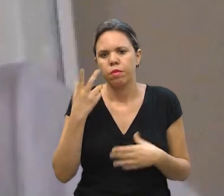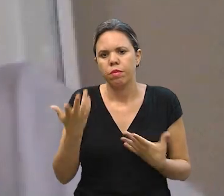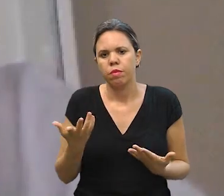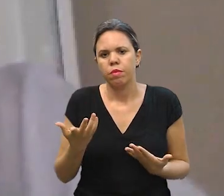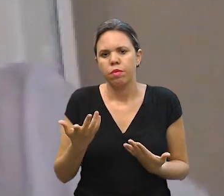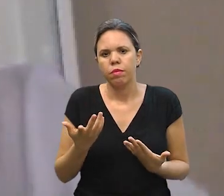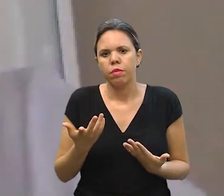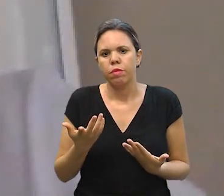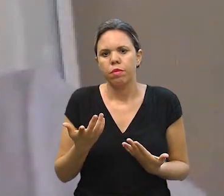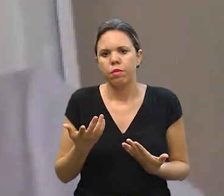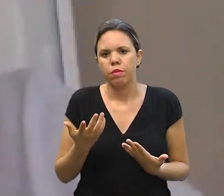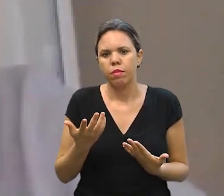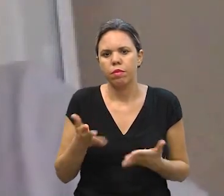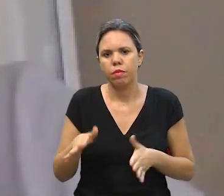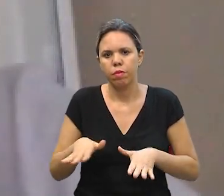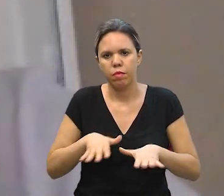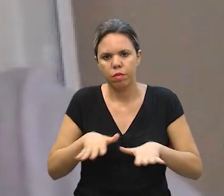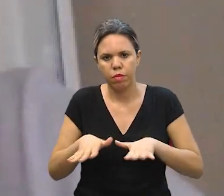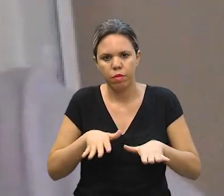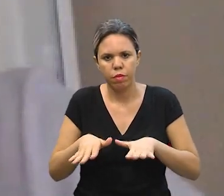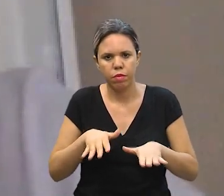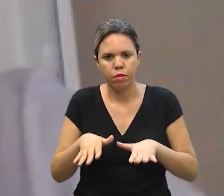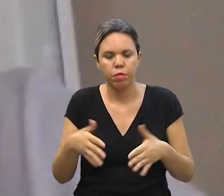intelectual, com deficiência sensorial.